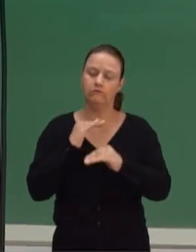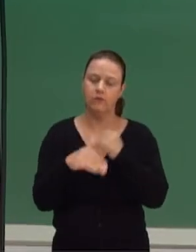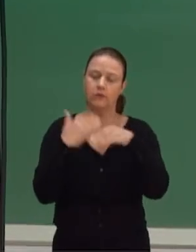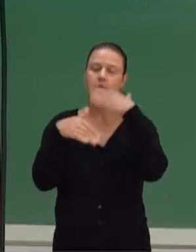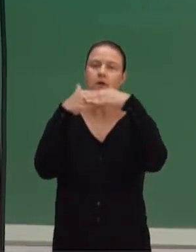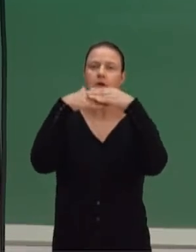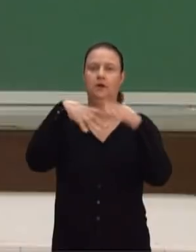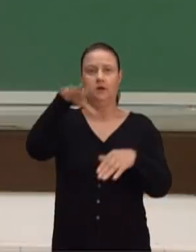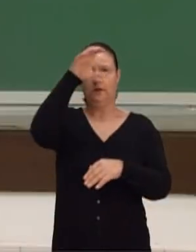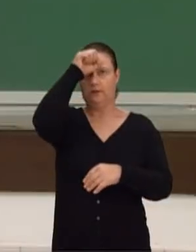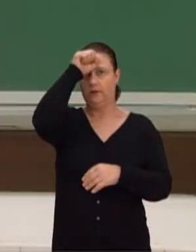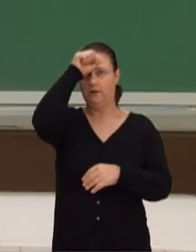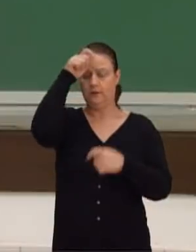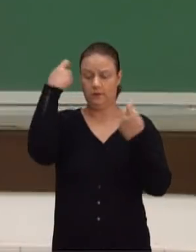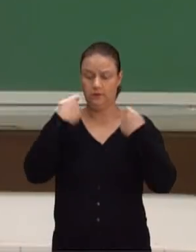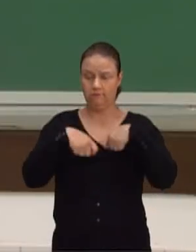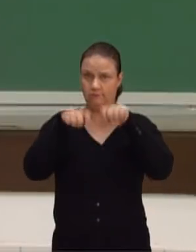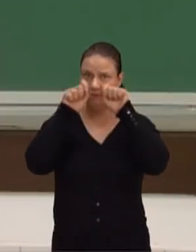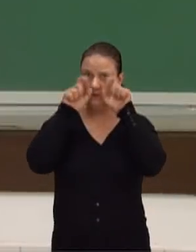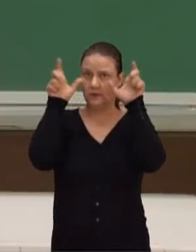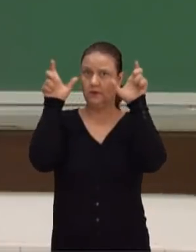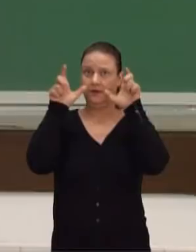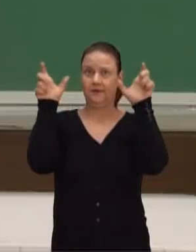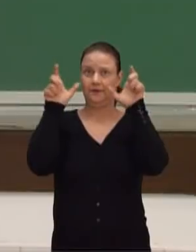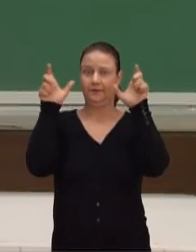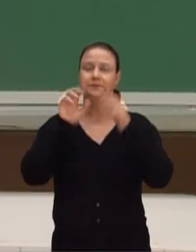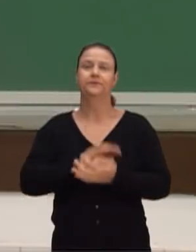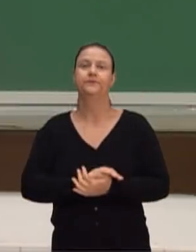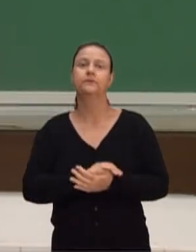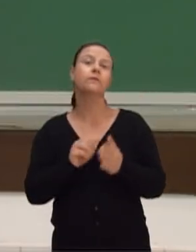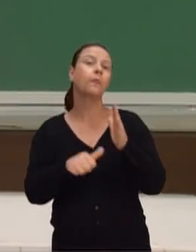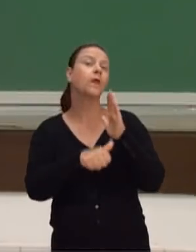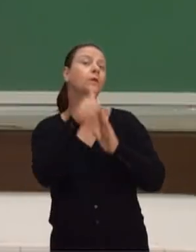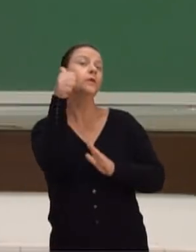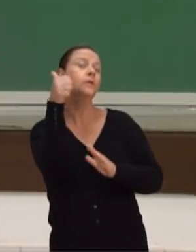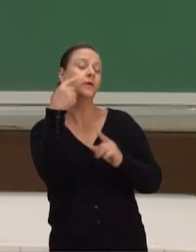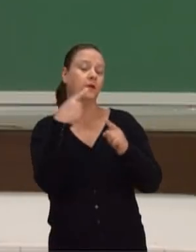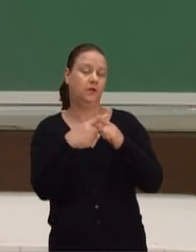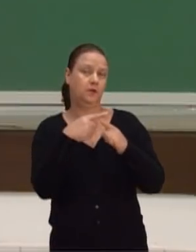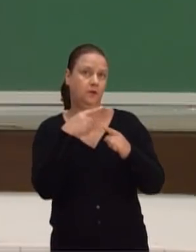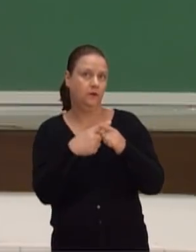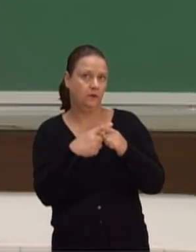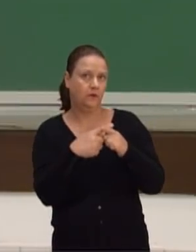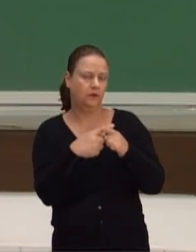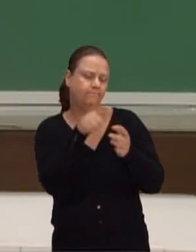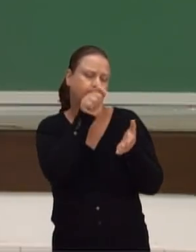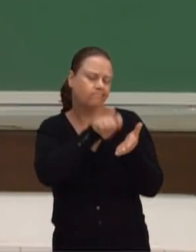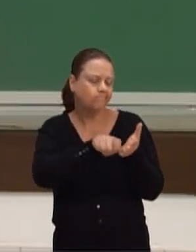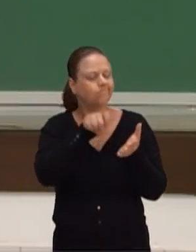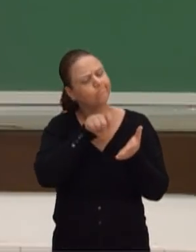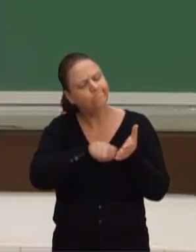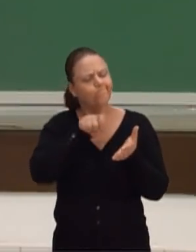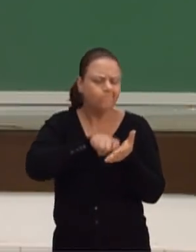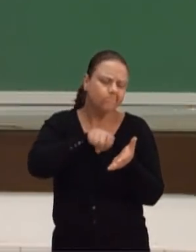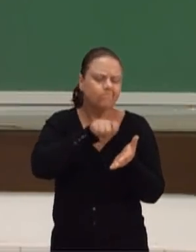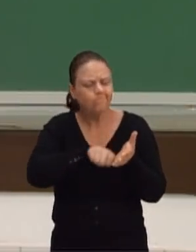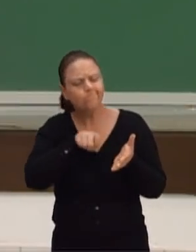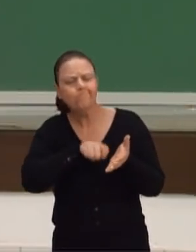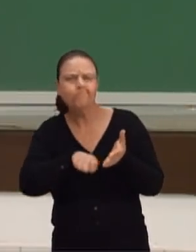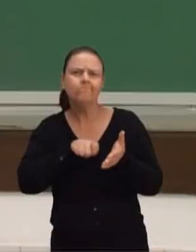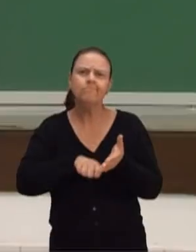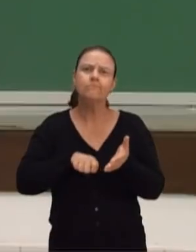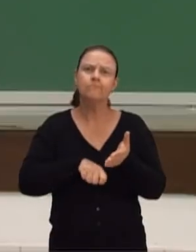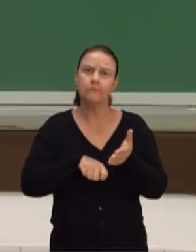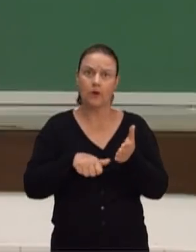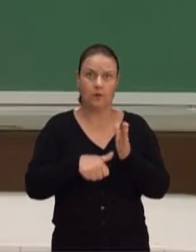tem que estar atento? Muito bem. Então, essa primeira versão, nós vamos precisar revisar. Lá, lembra que